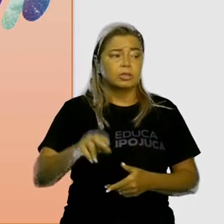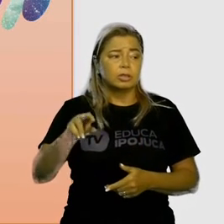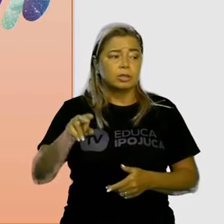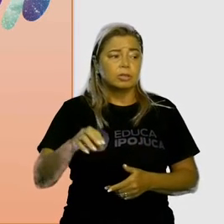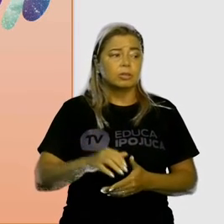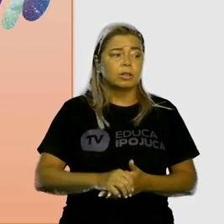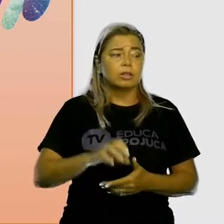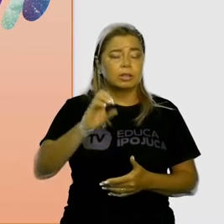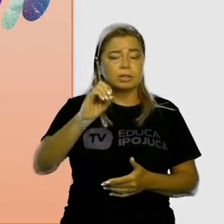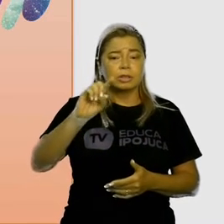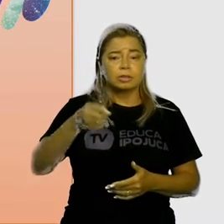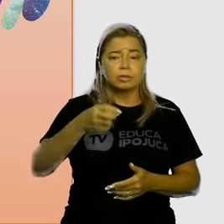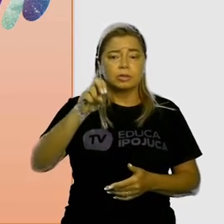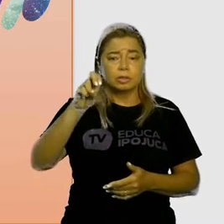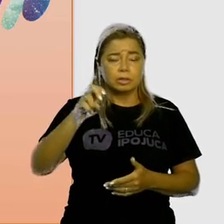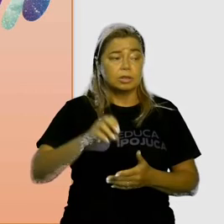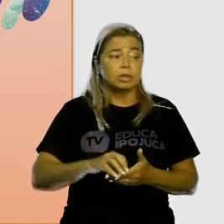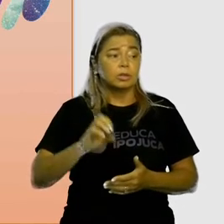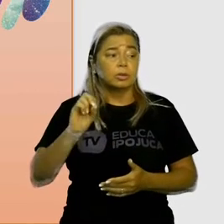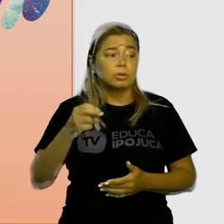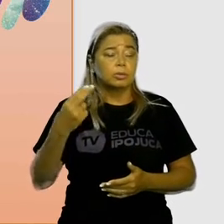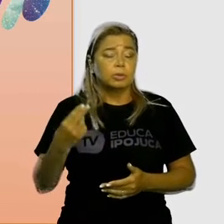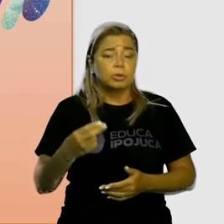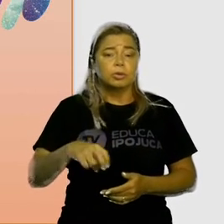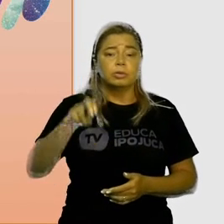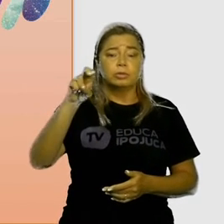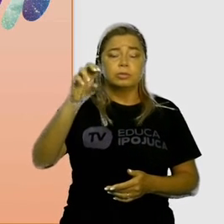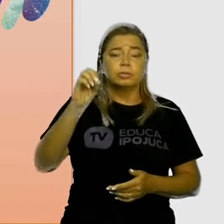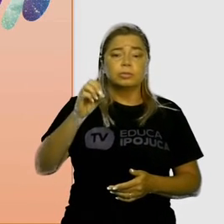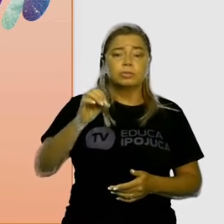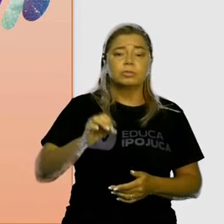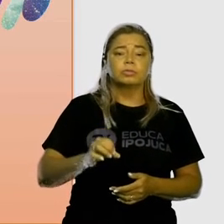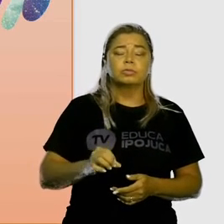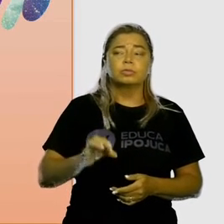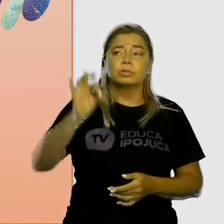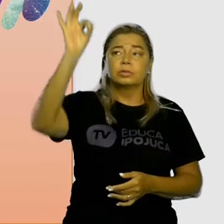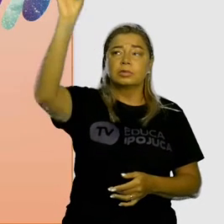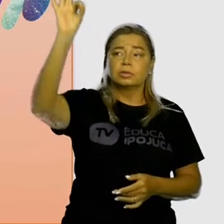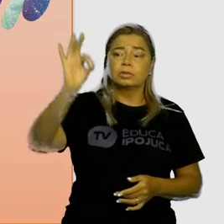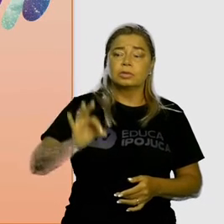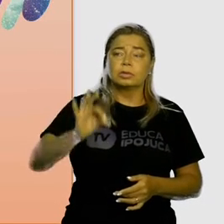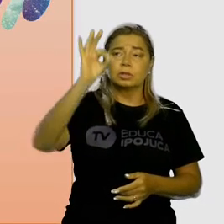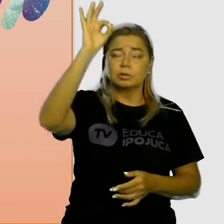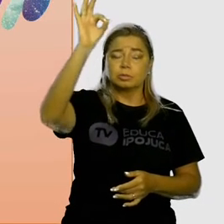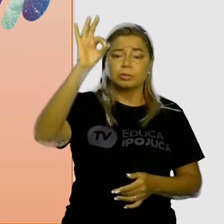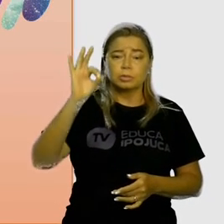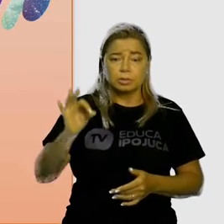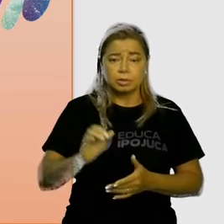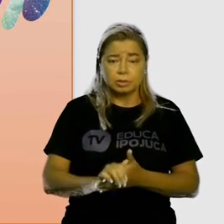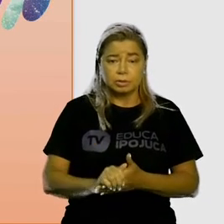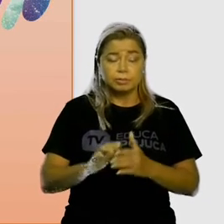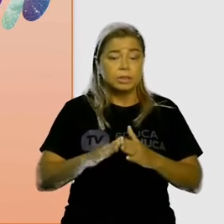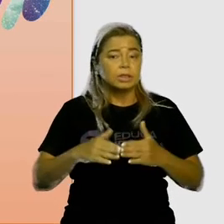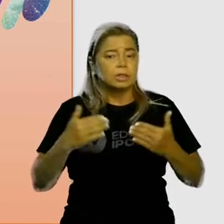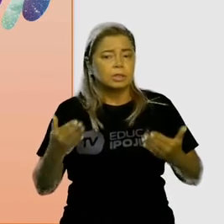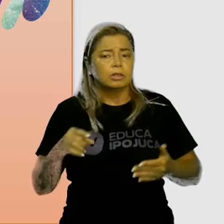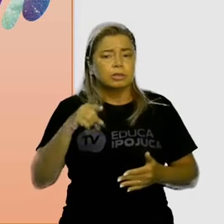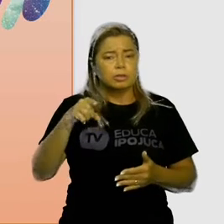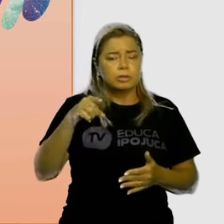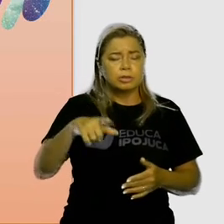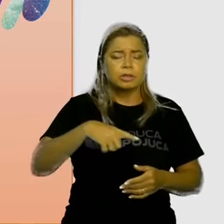de 50%. Ou seja, quando você tem 5 chances de encontrar um objeto no total de 10, que